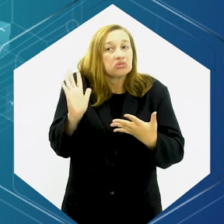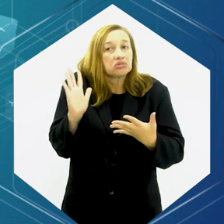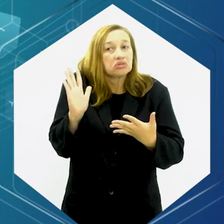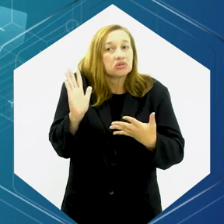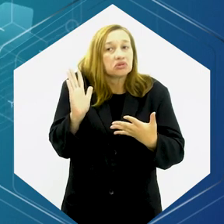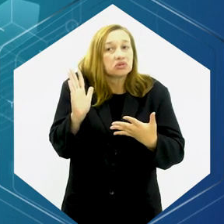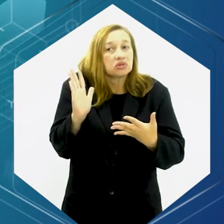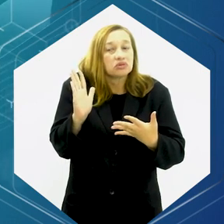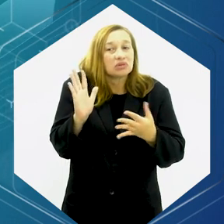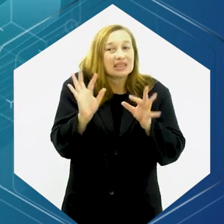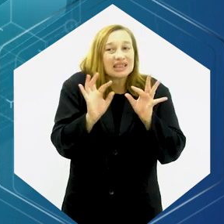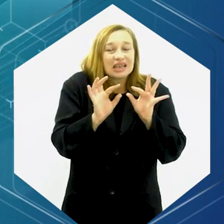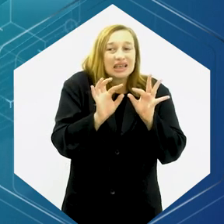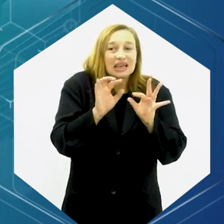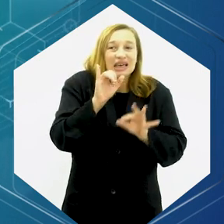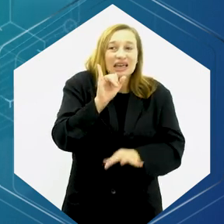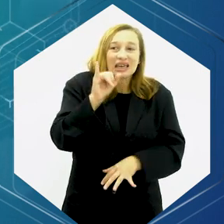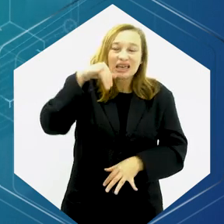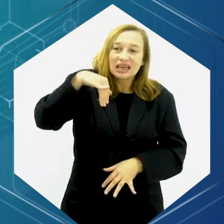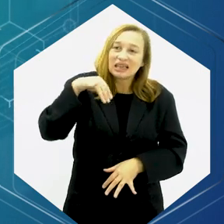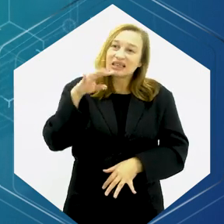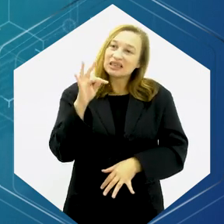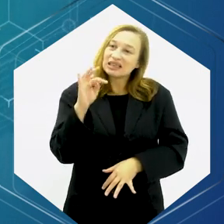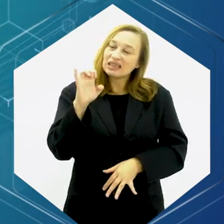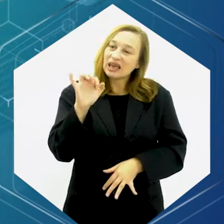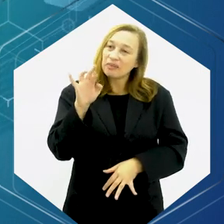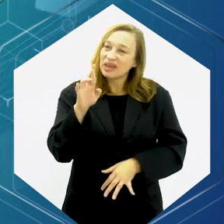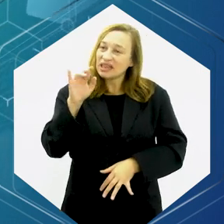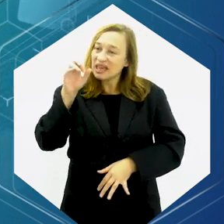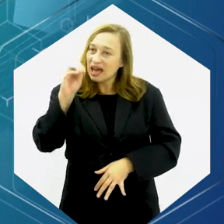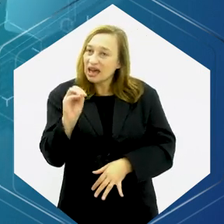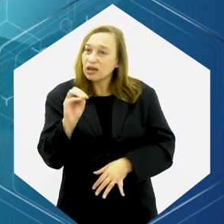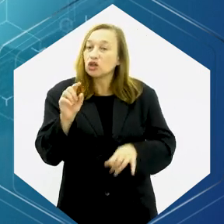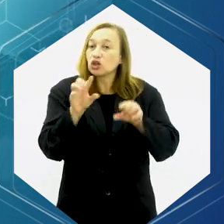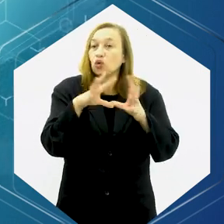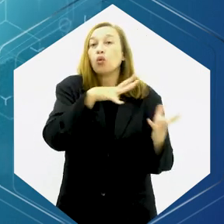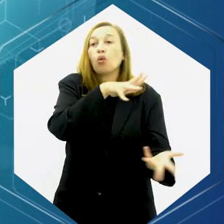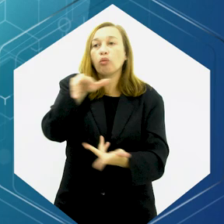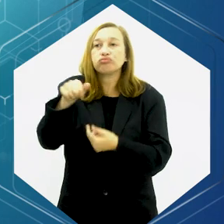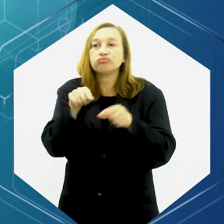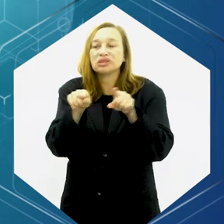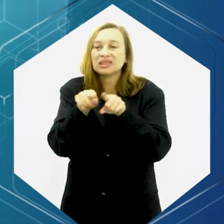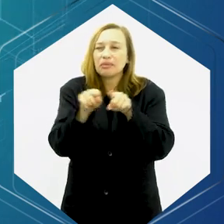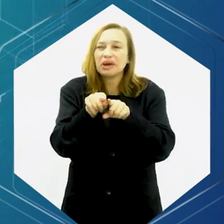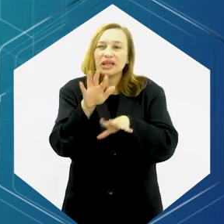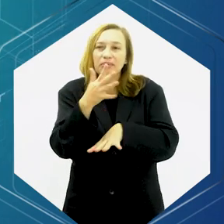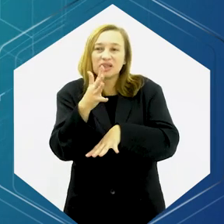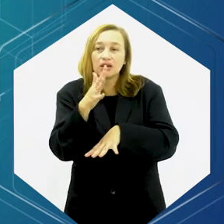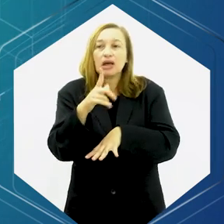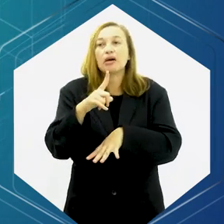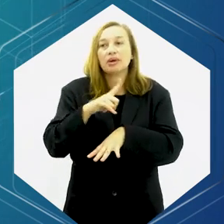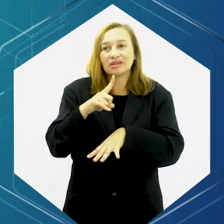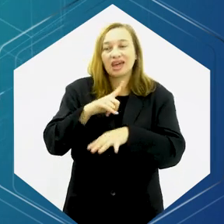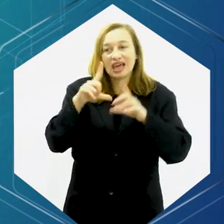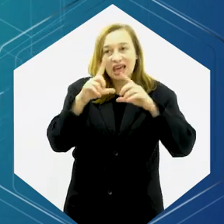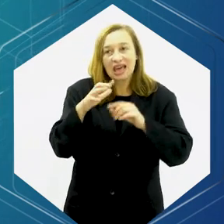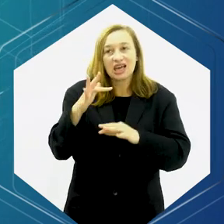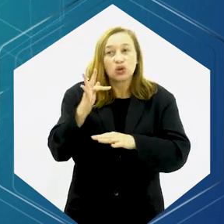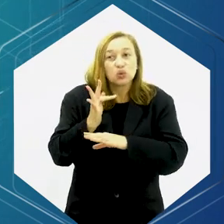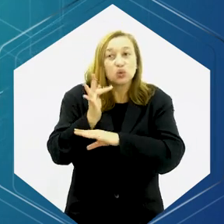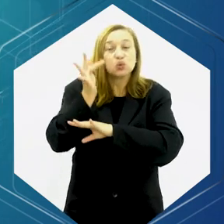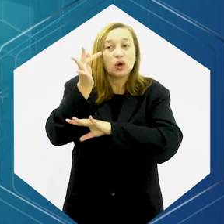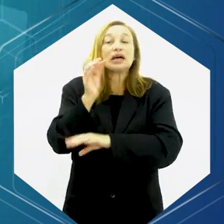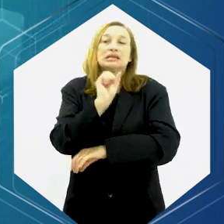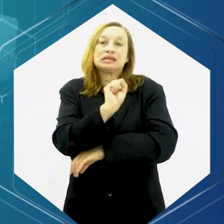eh intermediários né intermediários tá e no mundo também eh mas há esperanças né